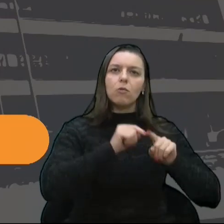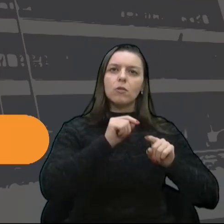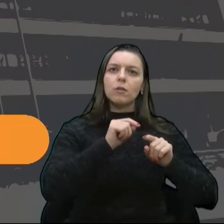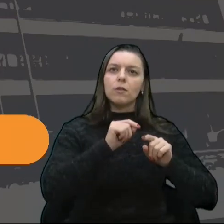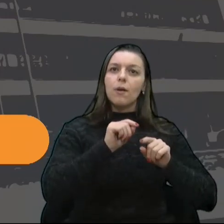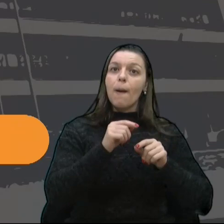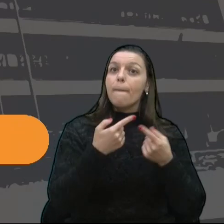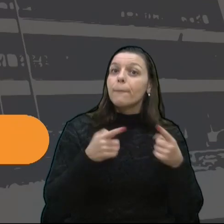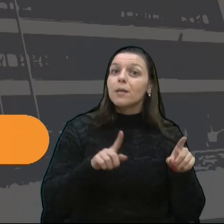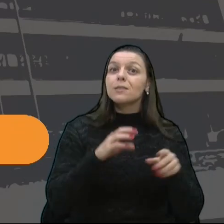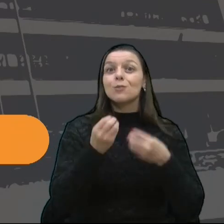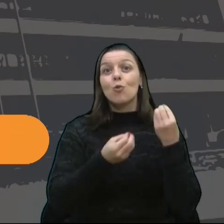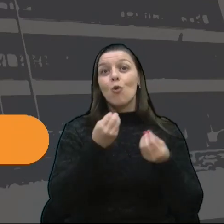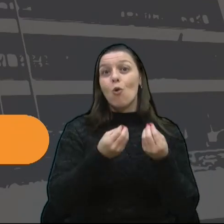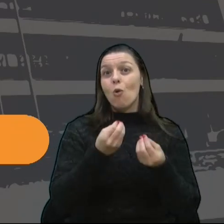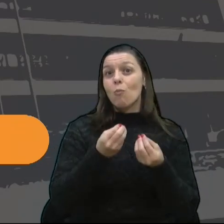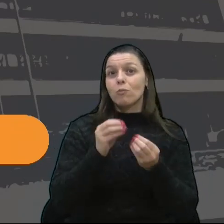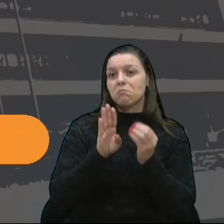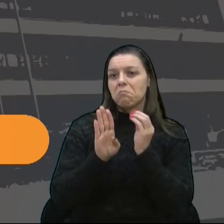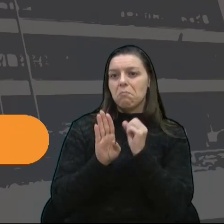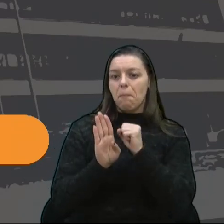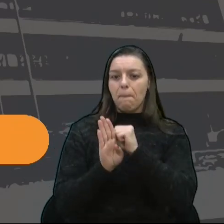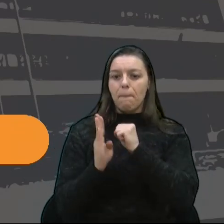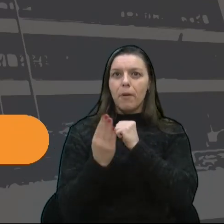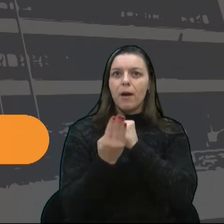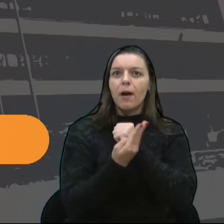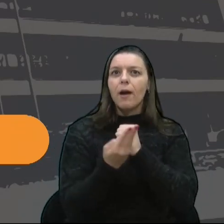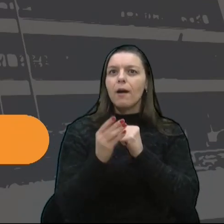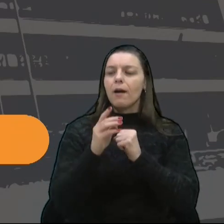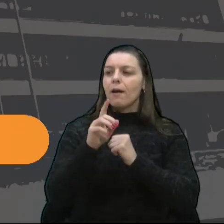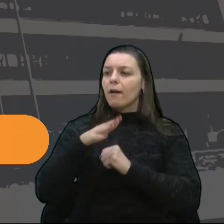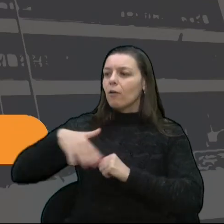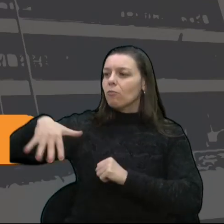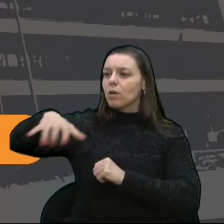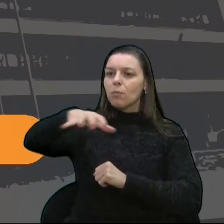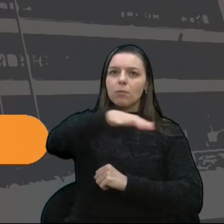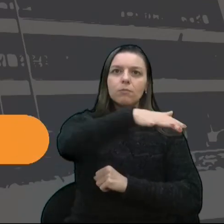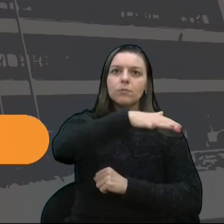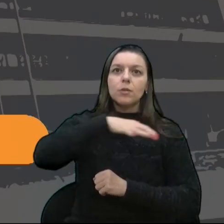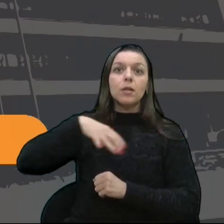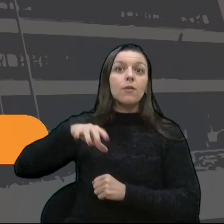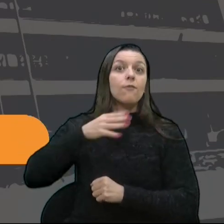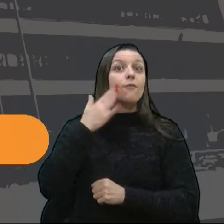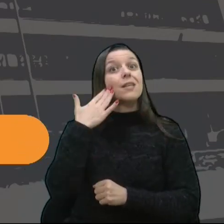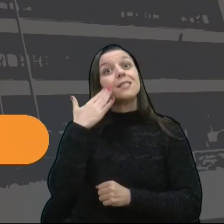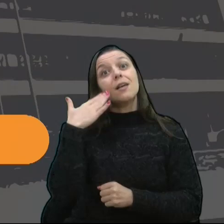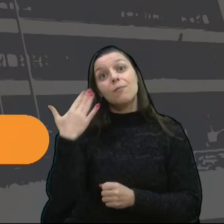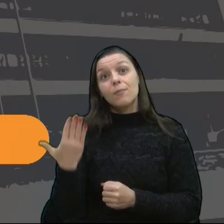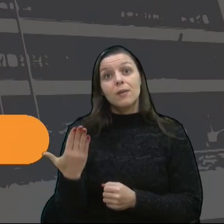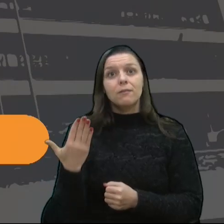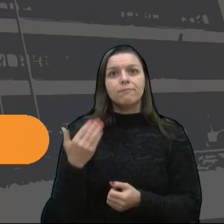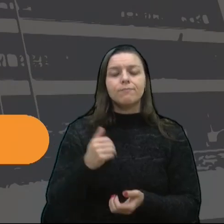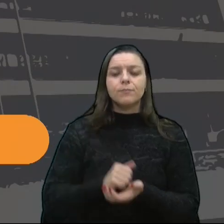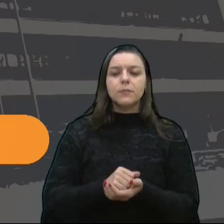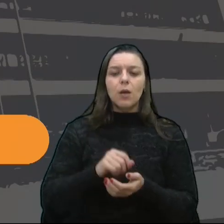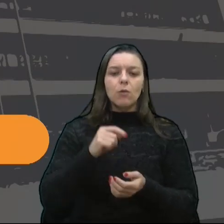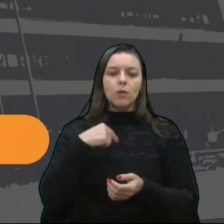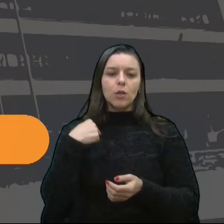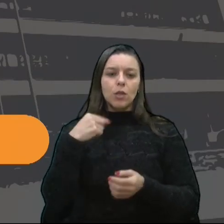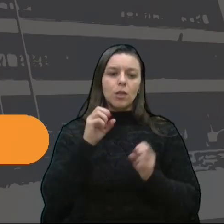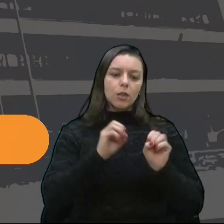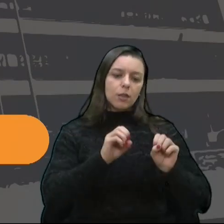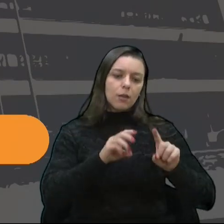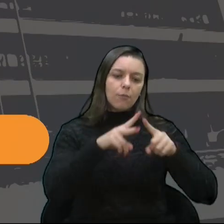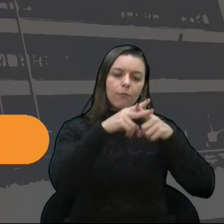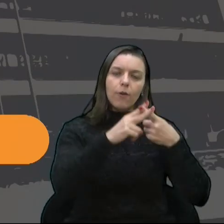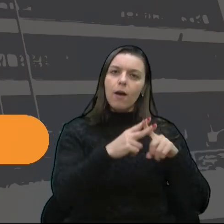mas como é que as pessoas do meu bairro inteiro vão saber que eu estou ali? Então, a gente ensinou para eles ferramentas e nós também ensinamos